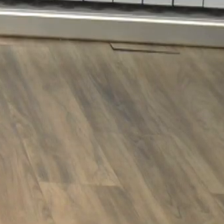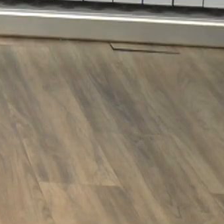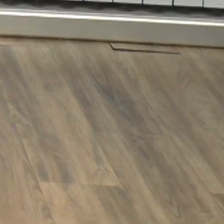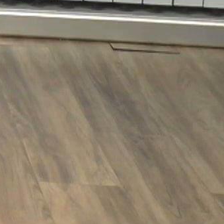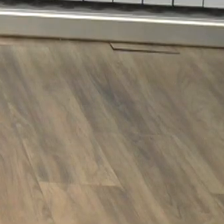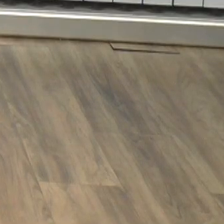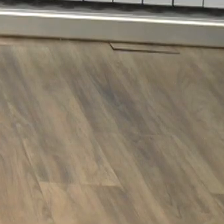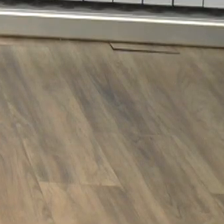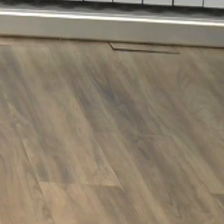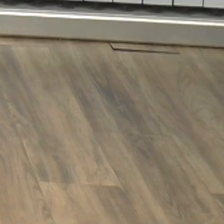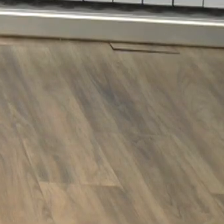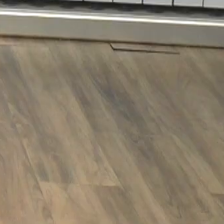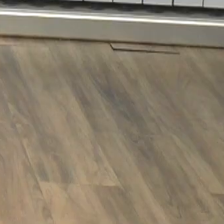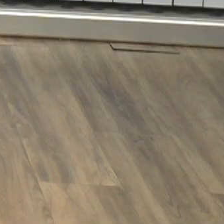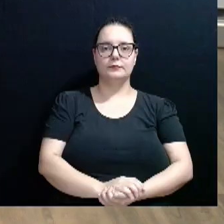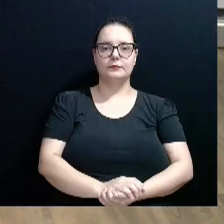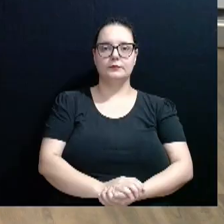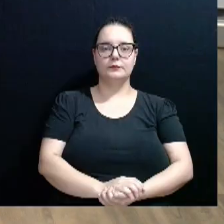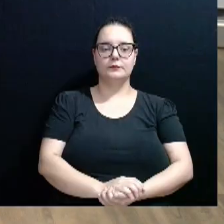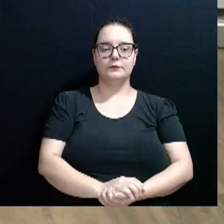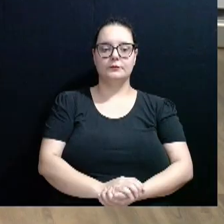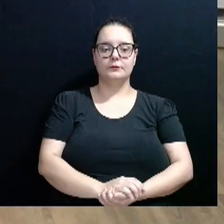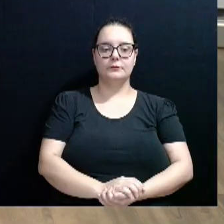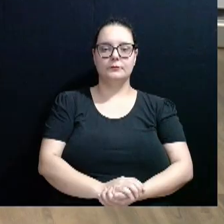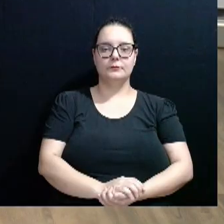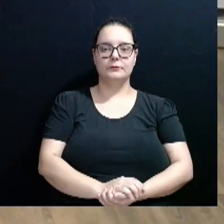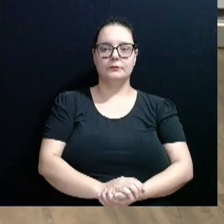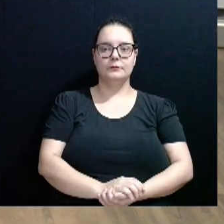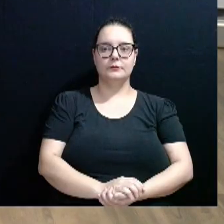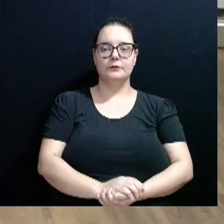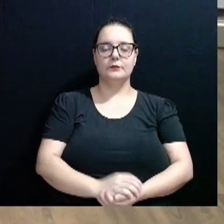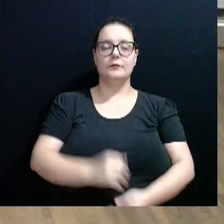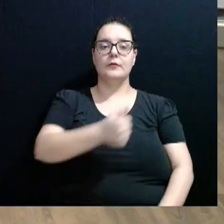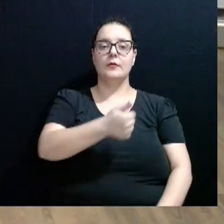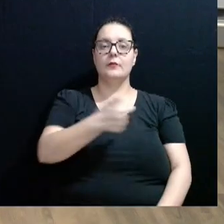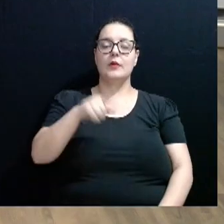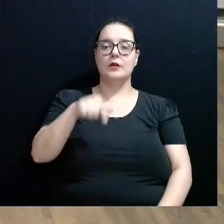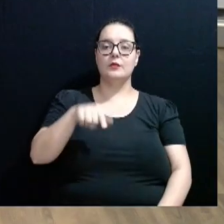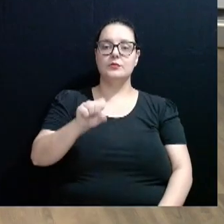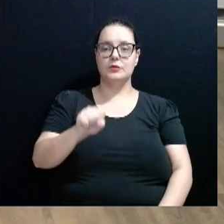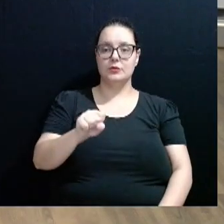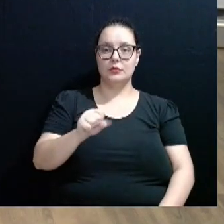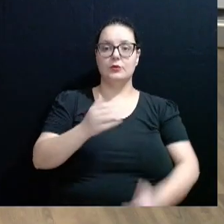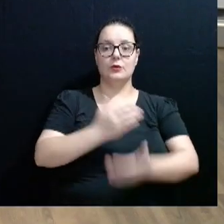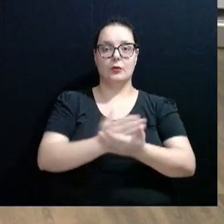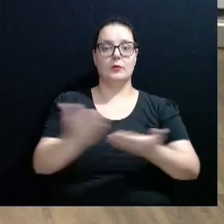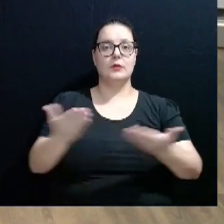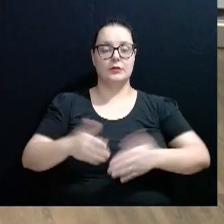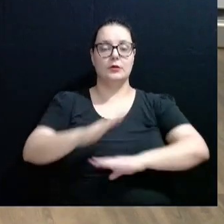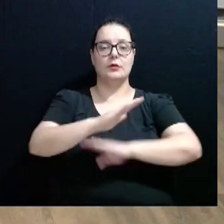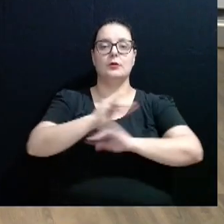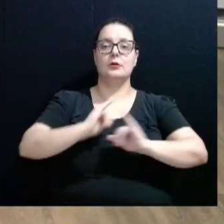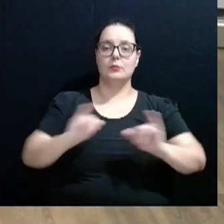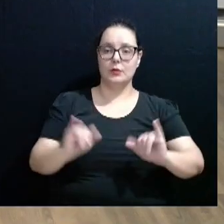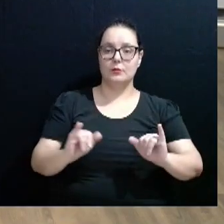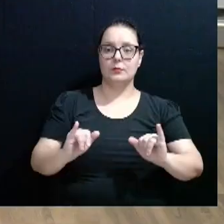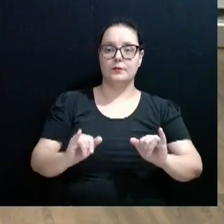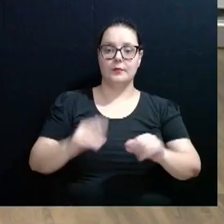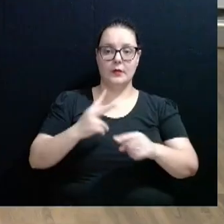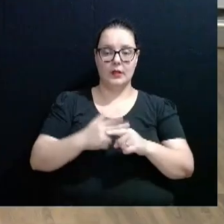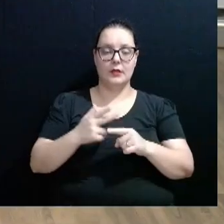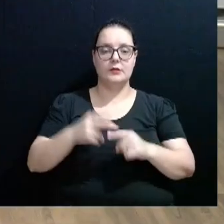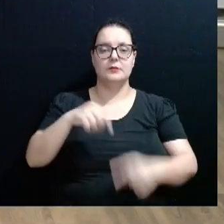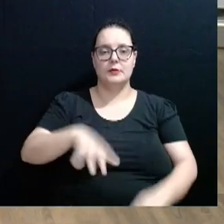Olá, boa tarde, são 12h08, começa agora o Jornal Câmara Notícia, edição desta